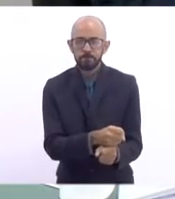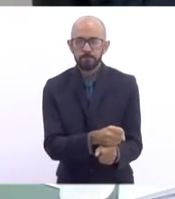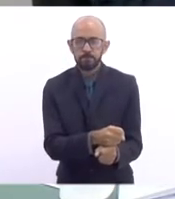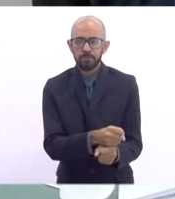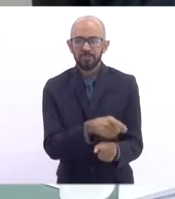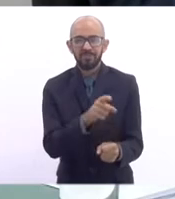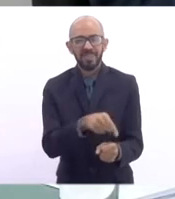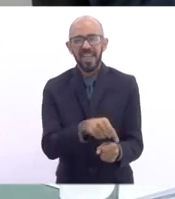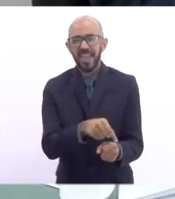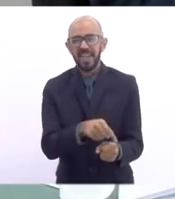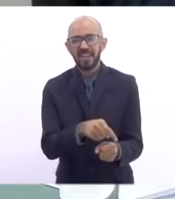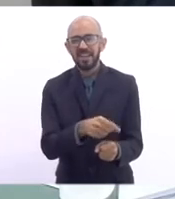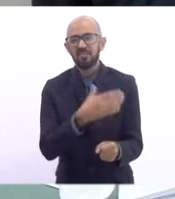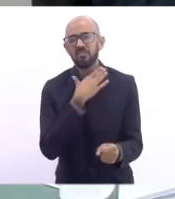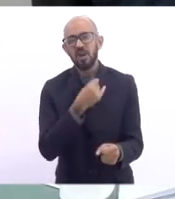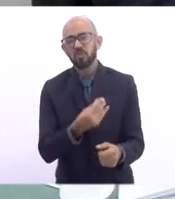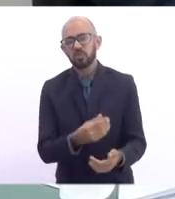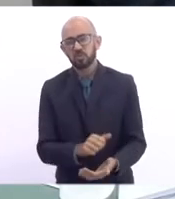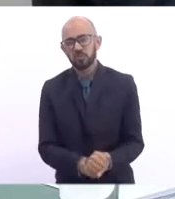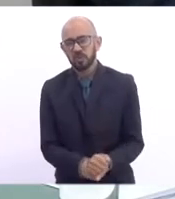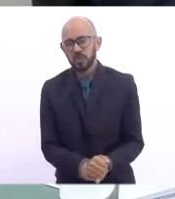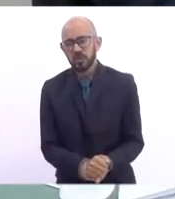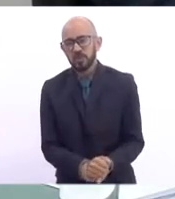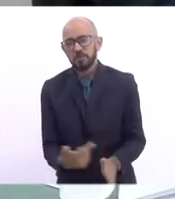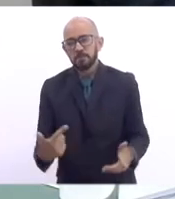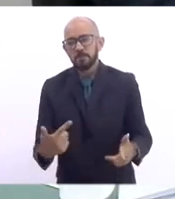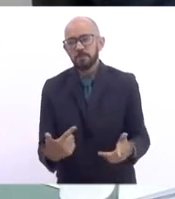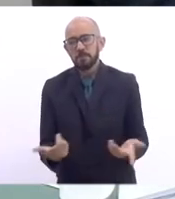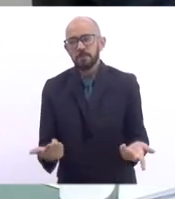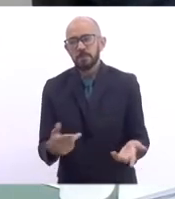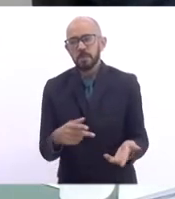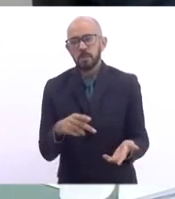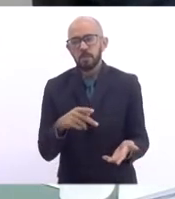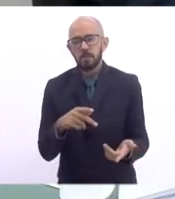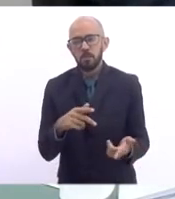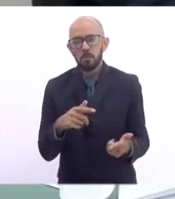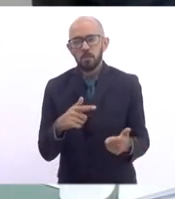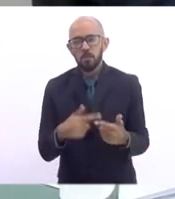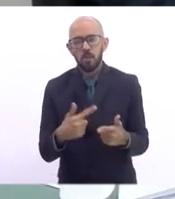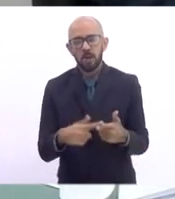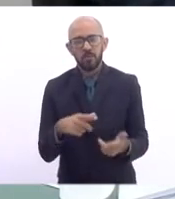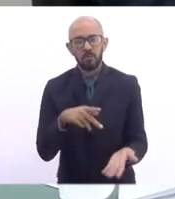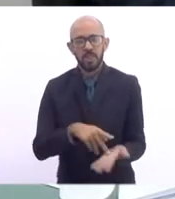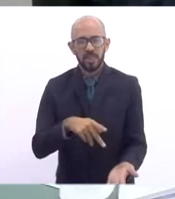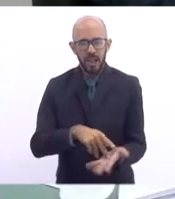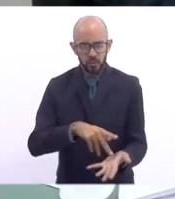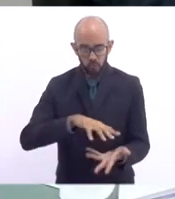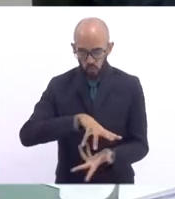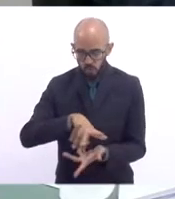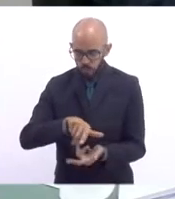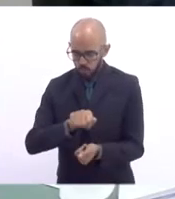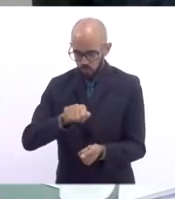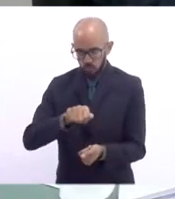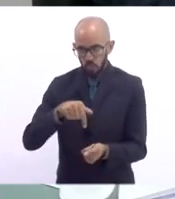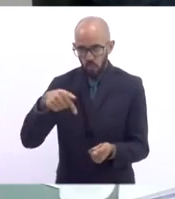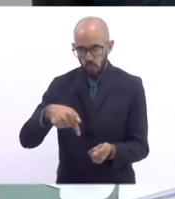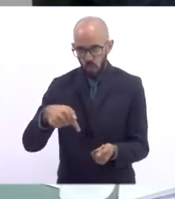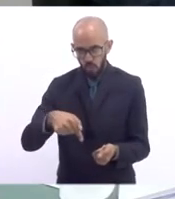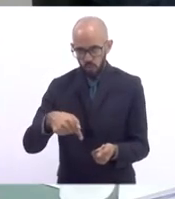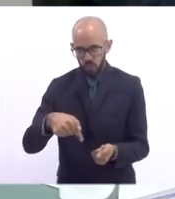de ficção uma obra de ficção no mundo que a gente vive com uma nova ordem econômica